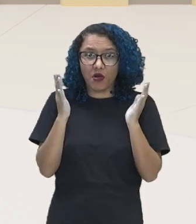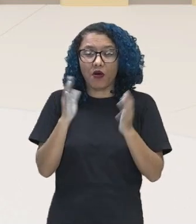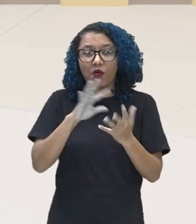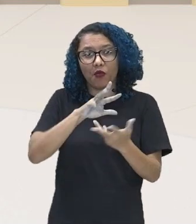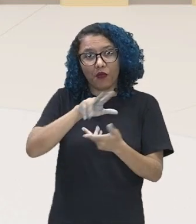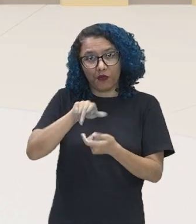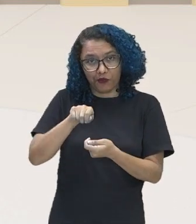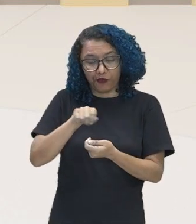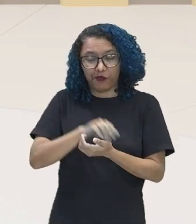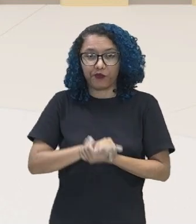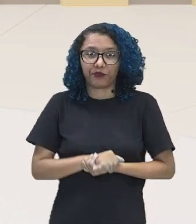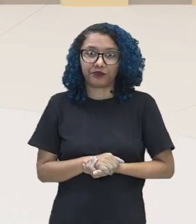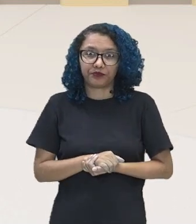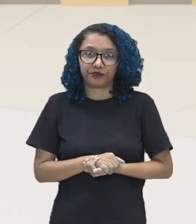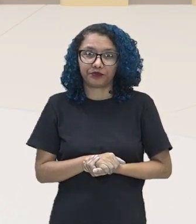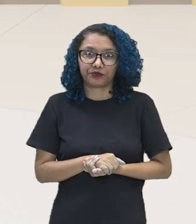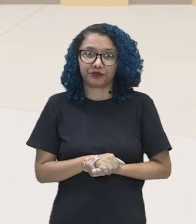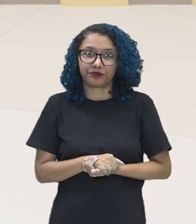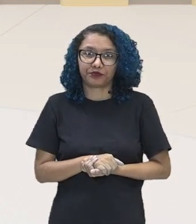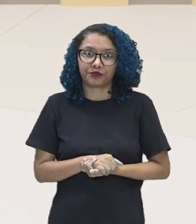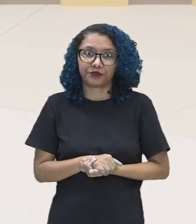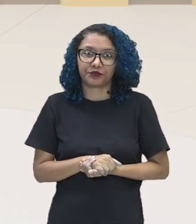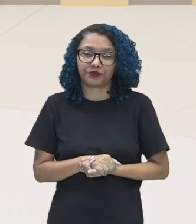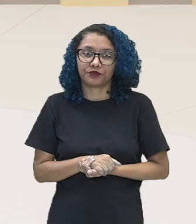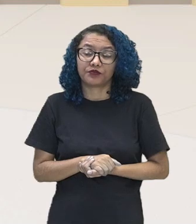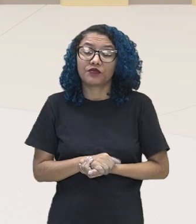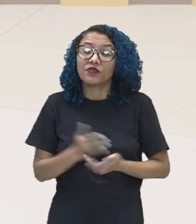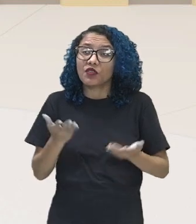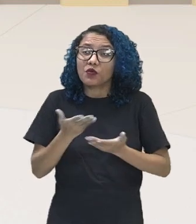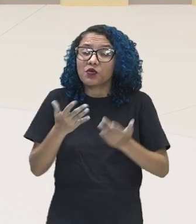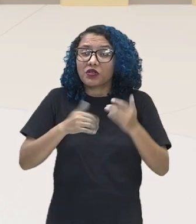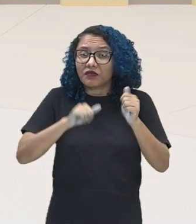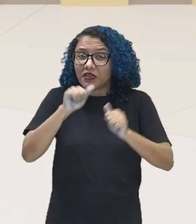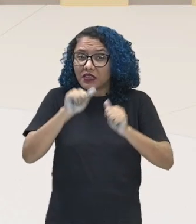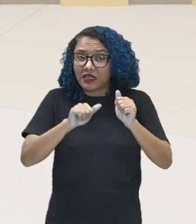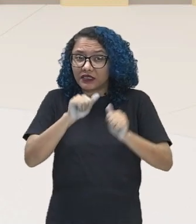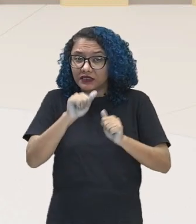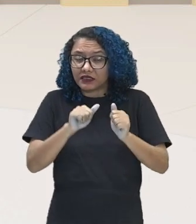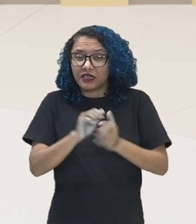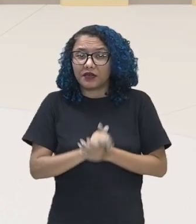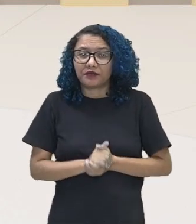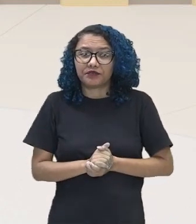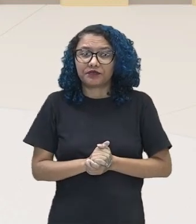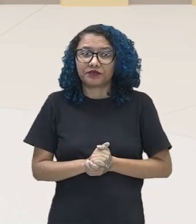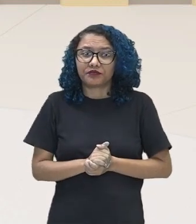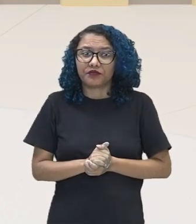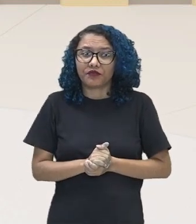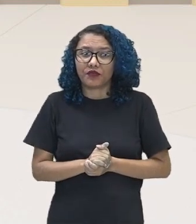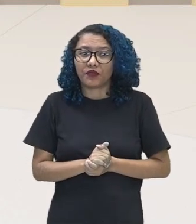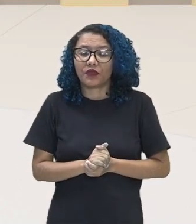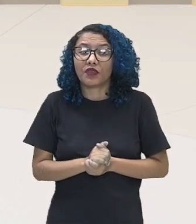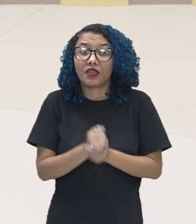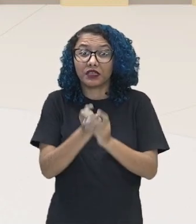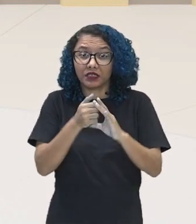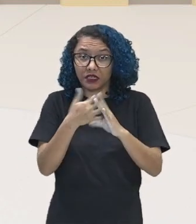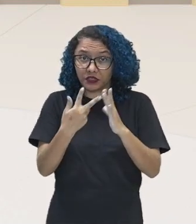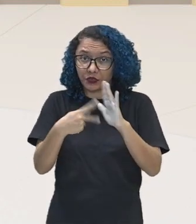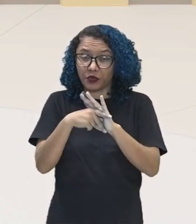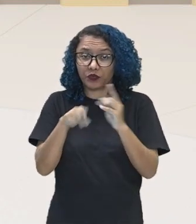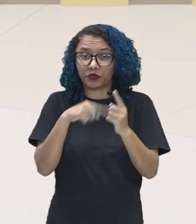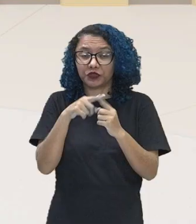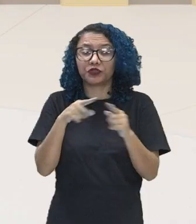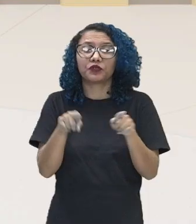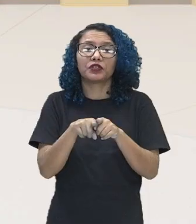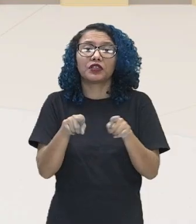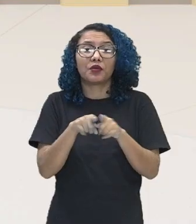do clima. Então a gente vai analisar aqui o que envolve esse 13º objetivo e quais são as metas?